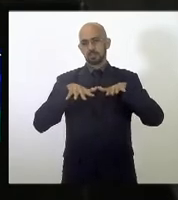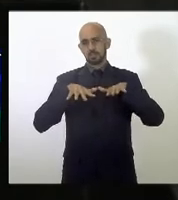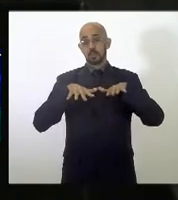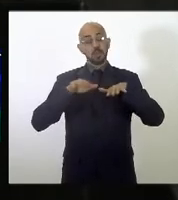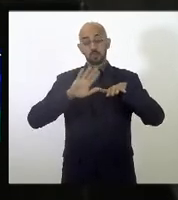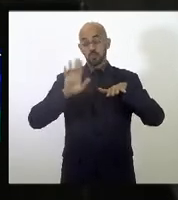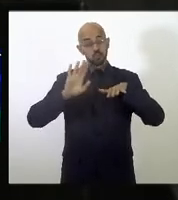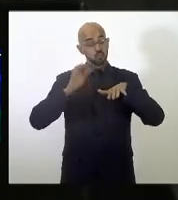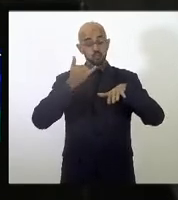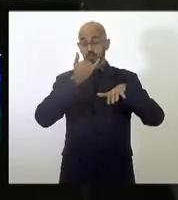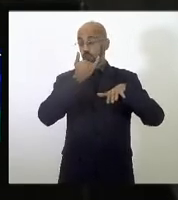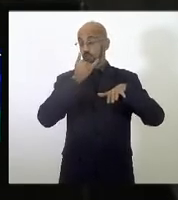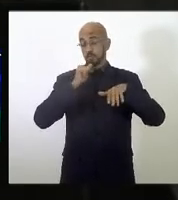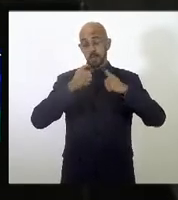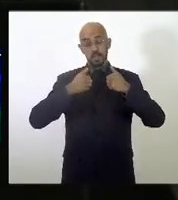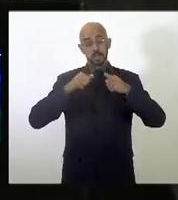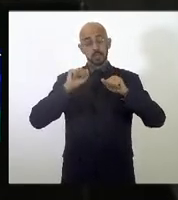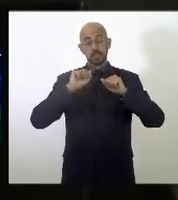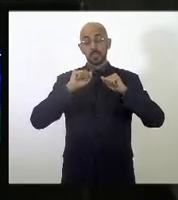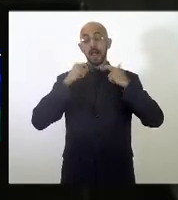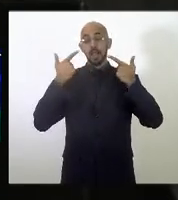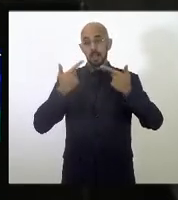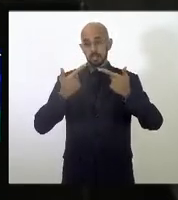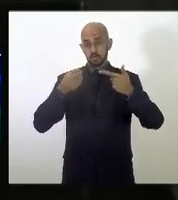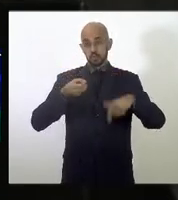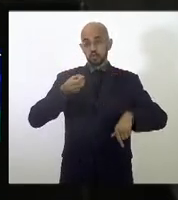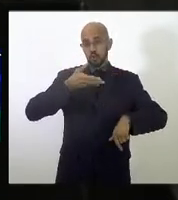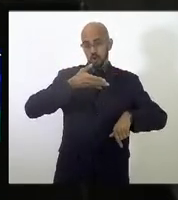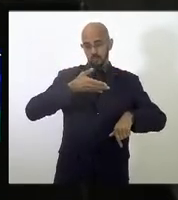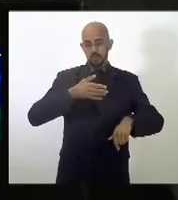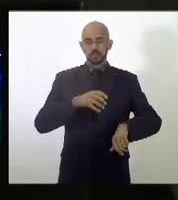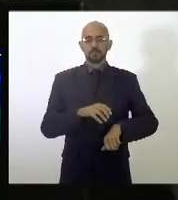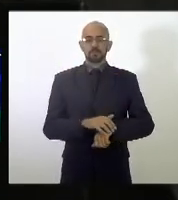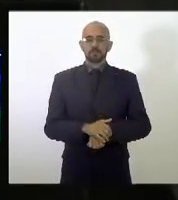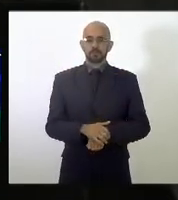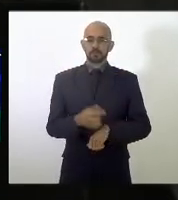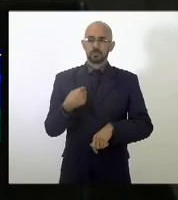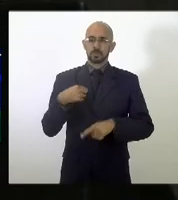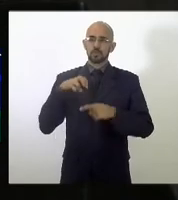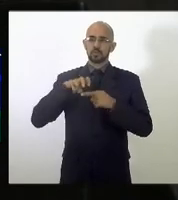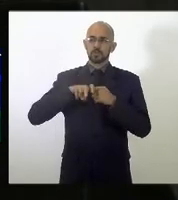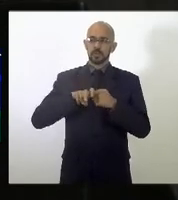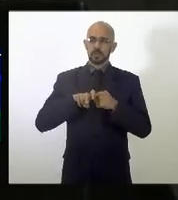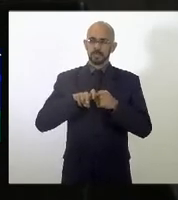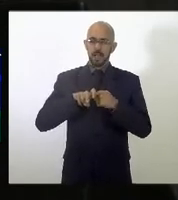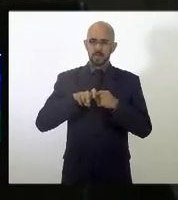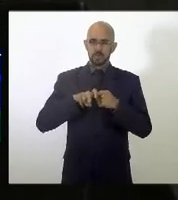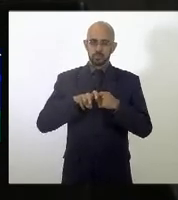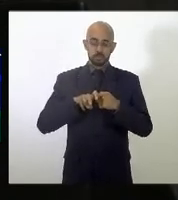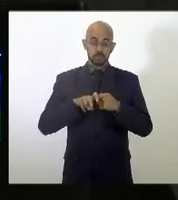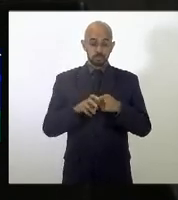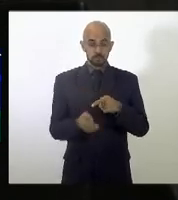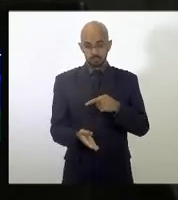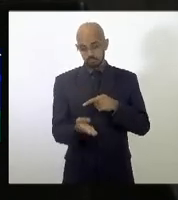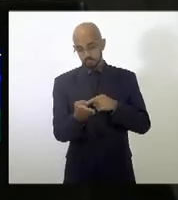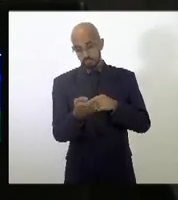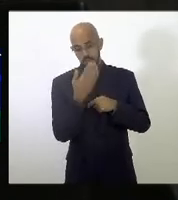dos trabalhos legislativos, eu, sentado ali nas cadeiras dos